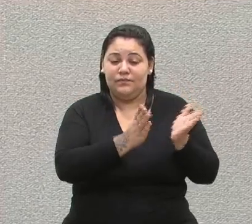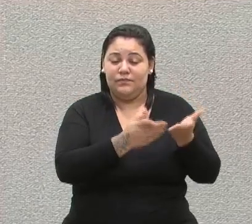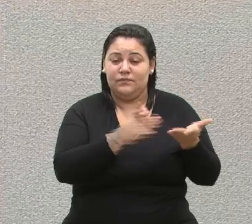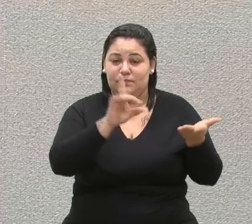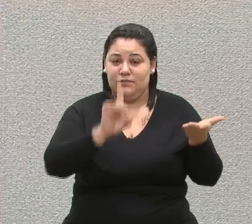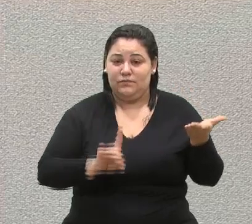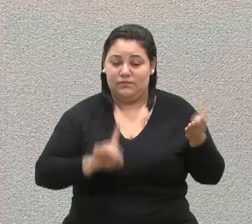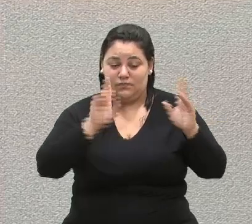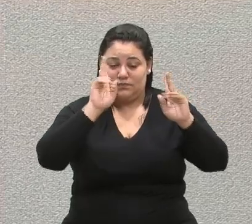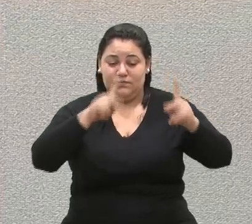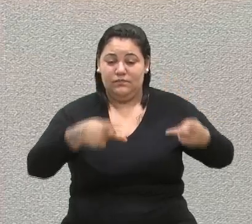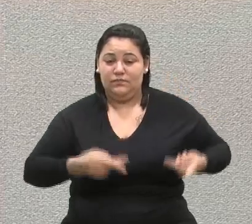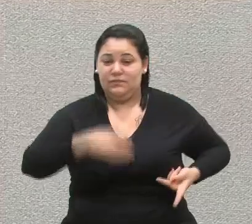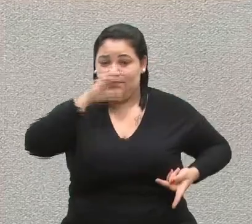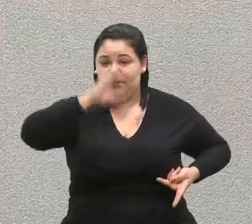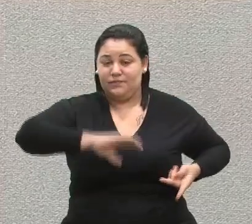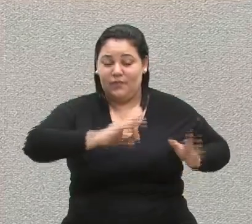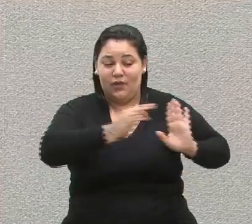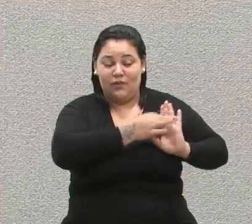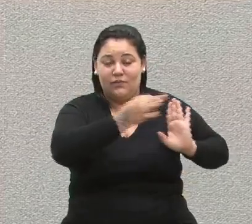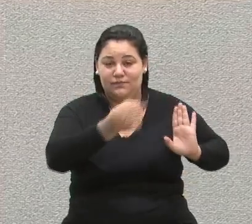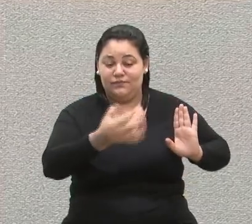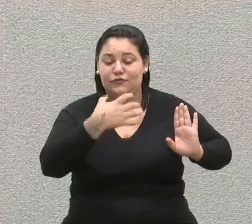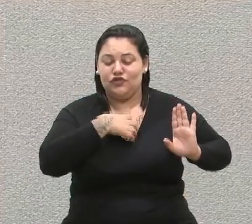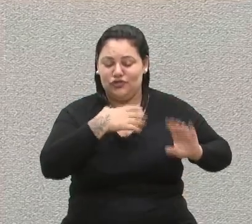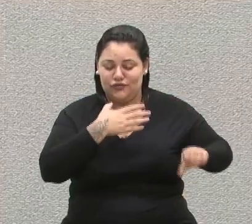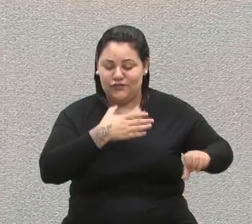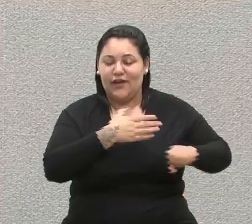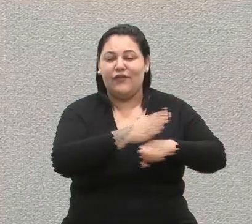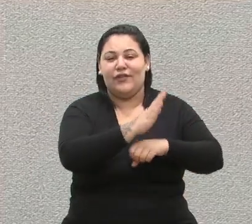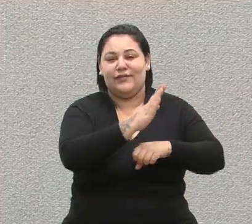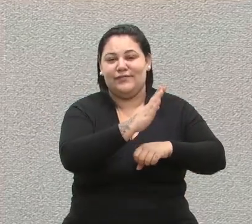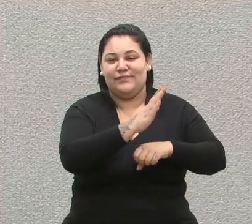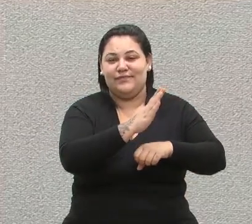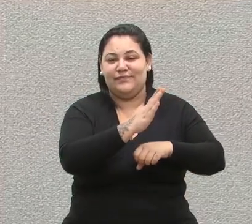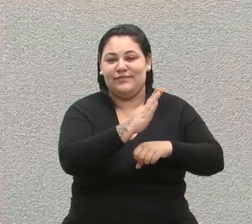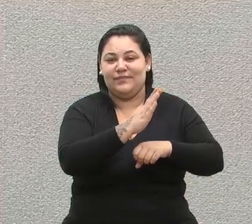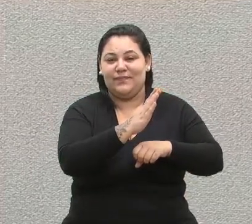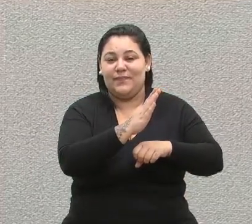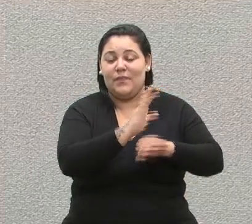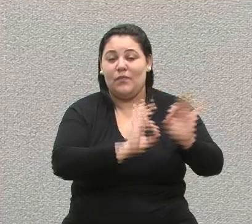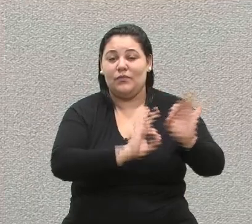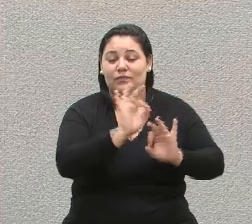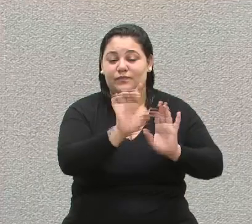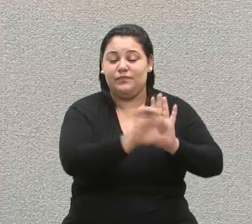Cidadania opina favoravelmente ao presente projeto de lei complementar número